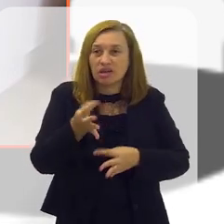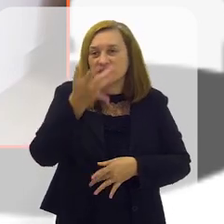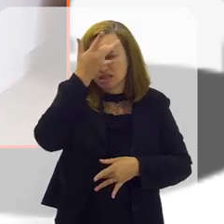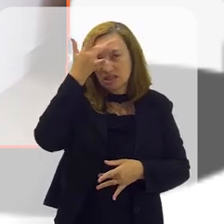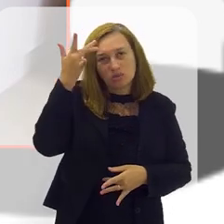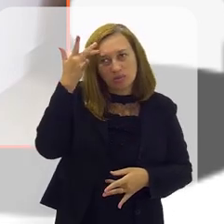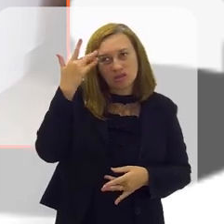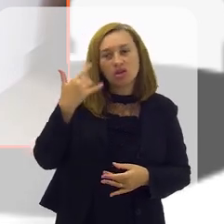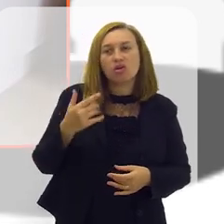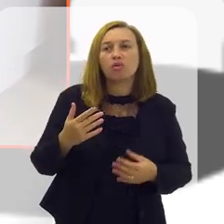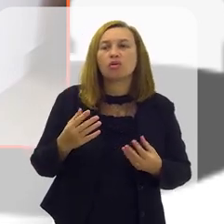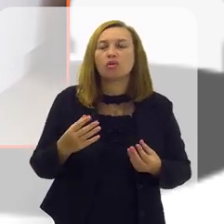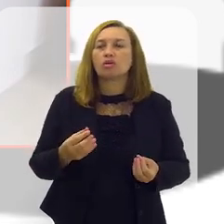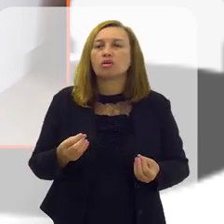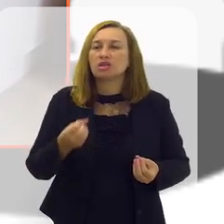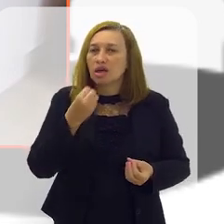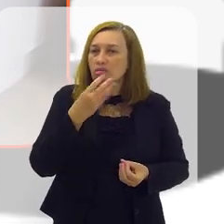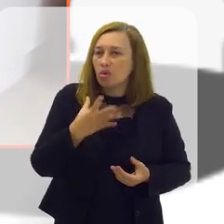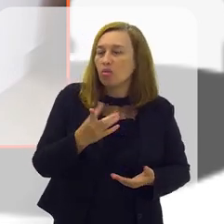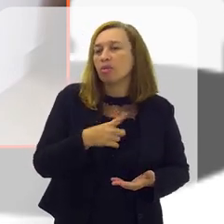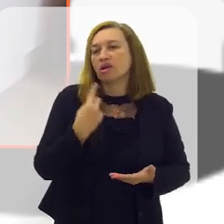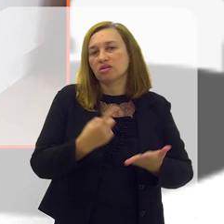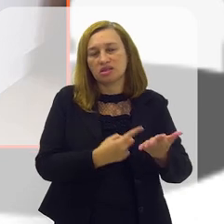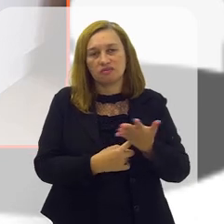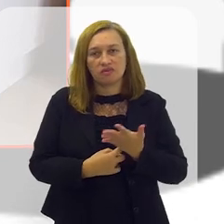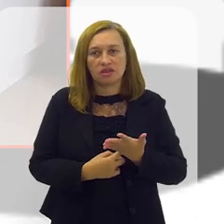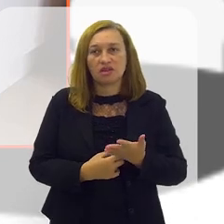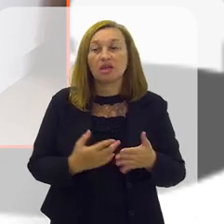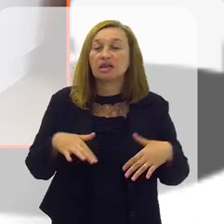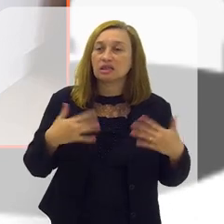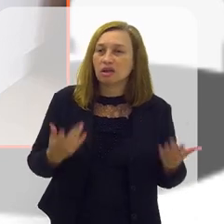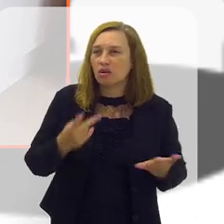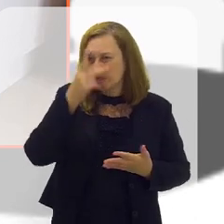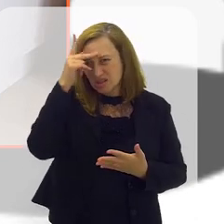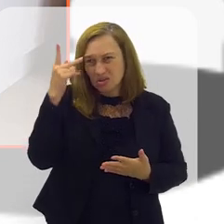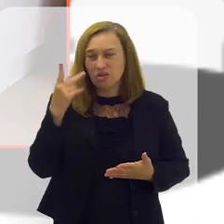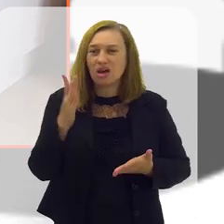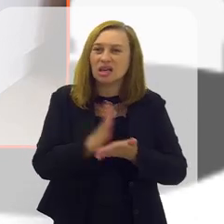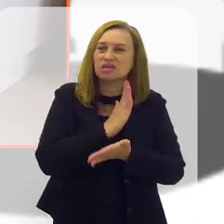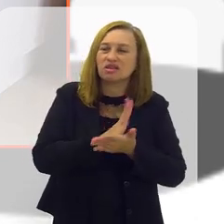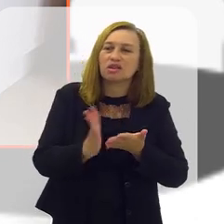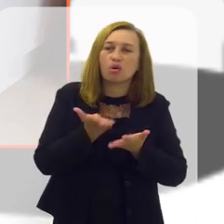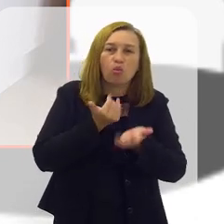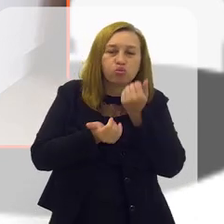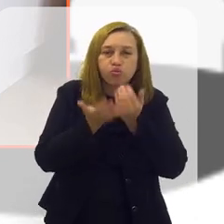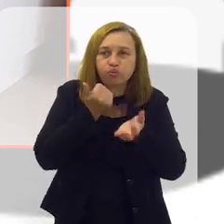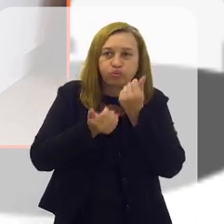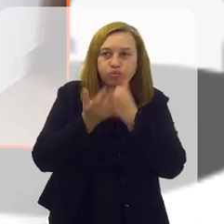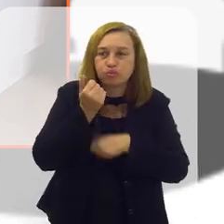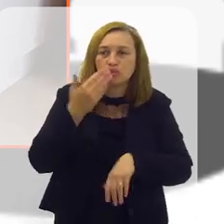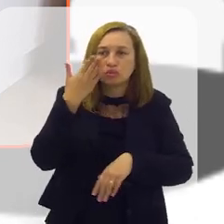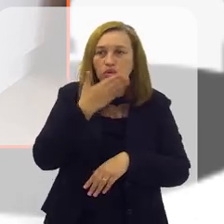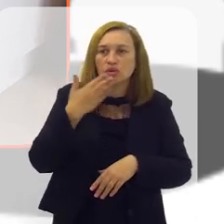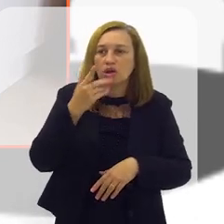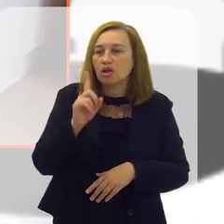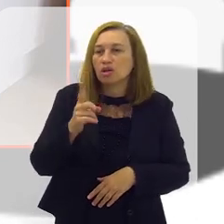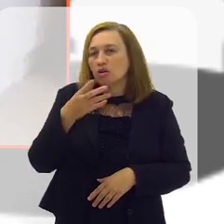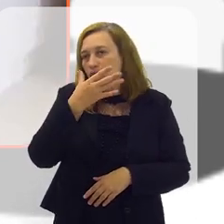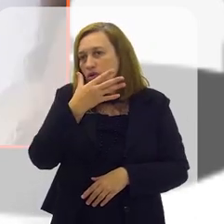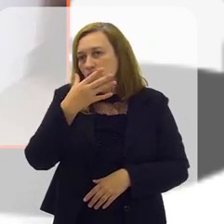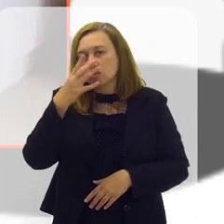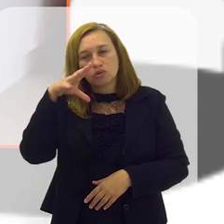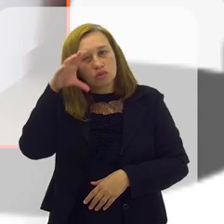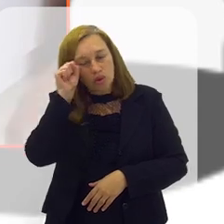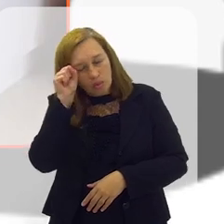tratamento da saúde mental, quanto que ele qualifica a nossa vida e traz bem-estar. Então, a pessoa muitas vezes vai comer um docinho, aí não dorme porque